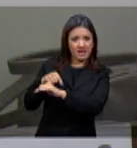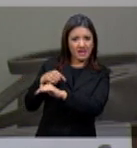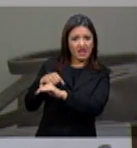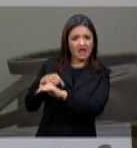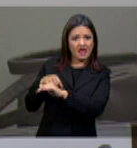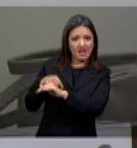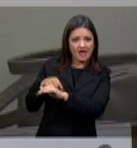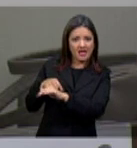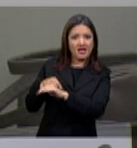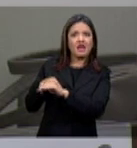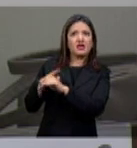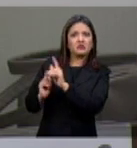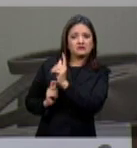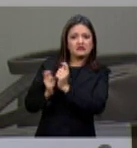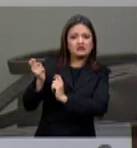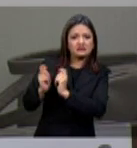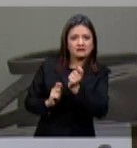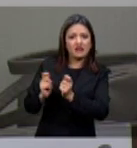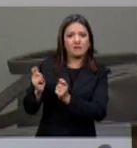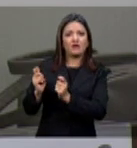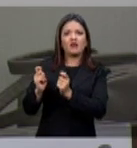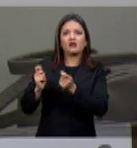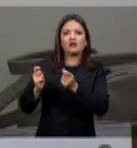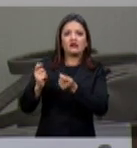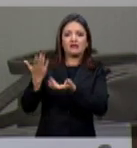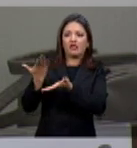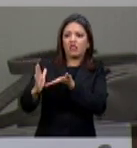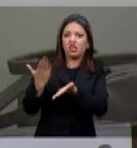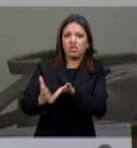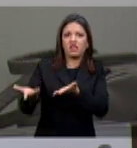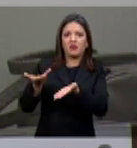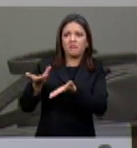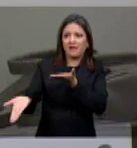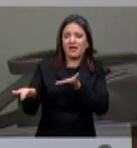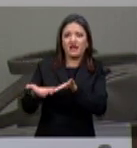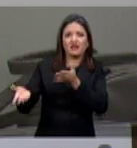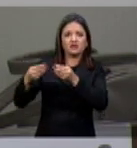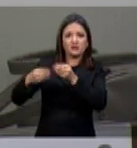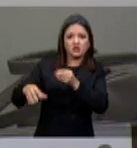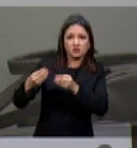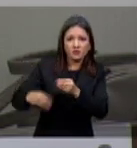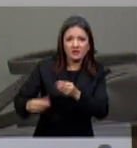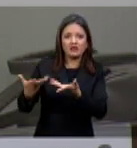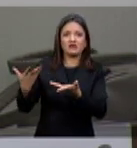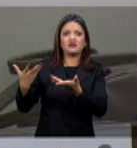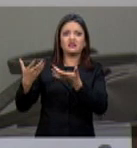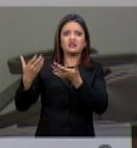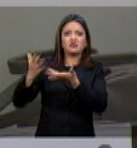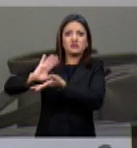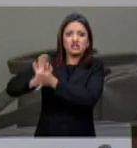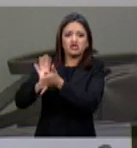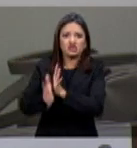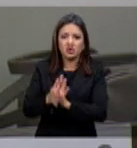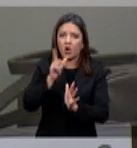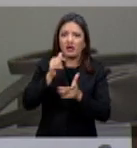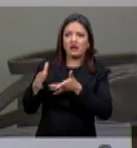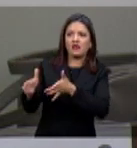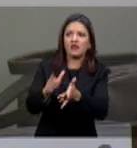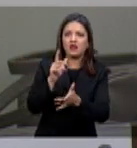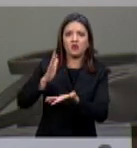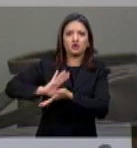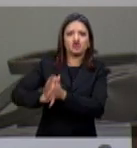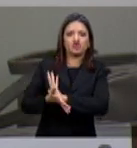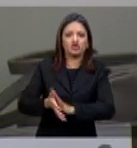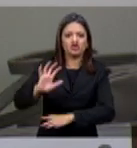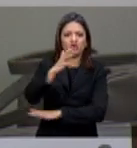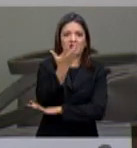produção predatório, de desperdício, de destruição, de que rompe barragens, destrói rios, destrói floresta, de